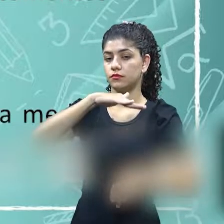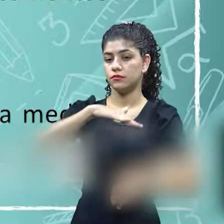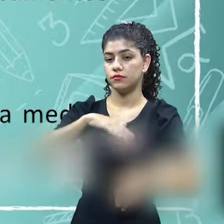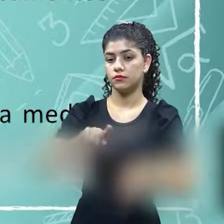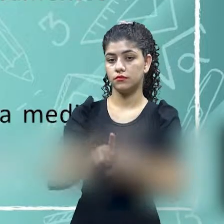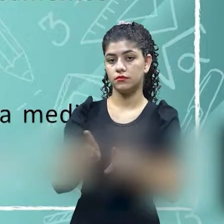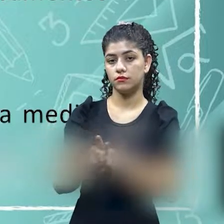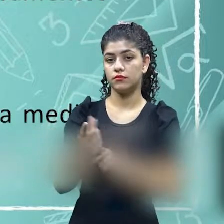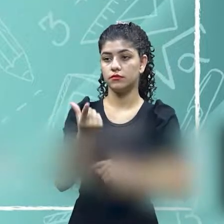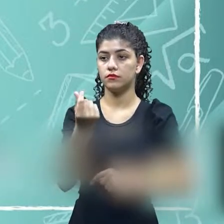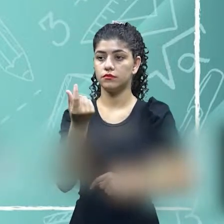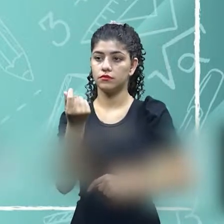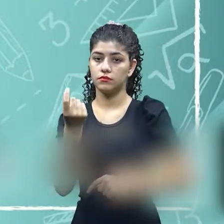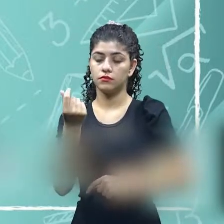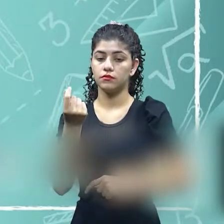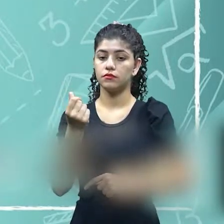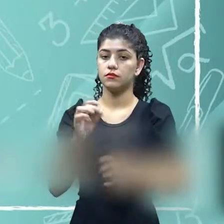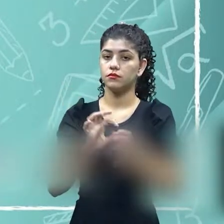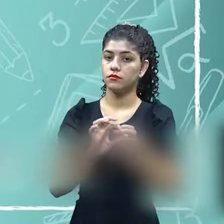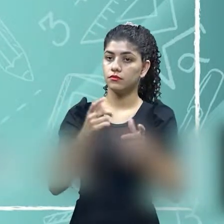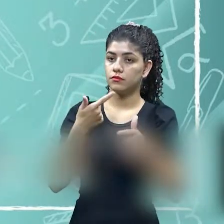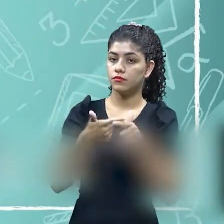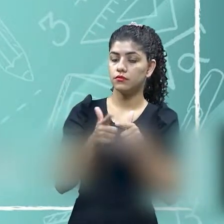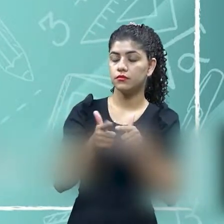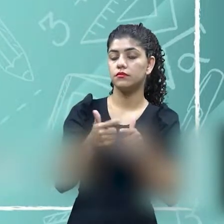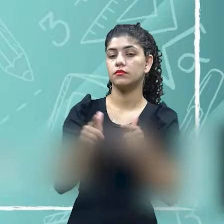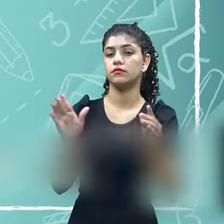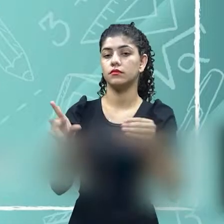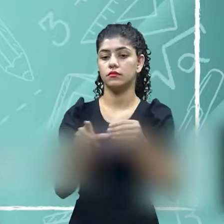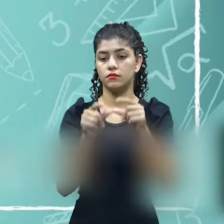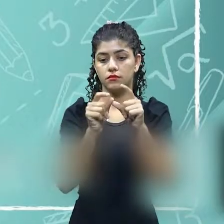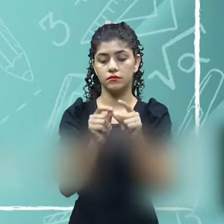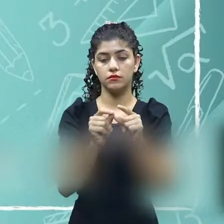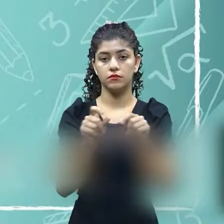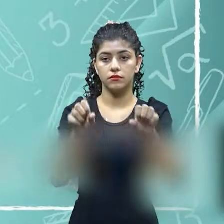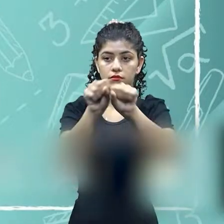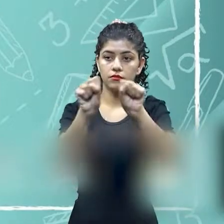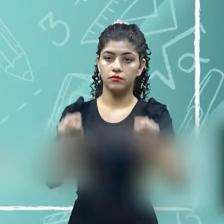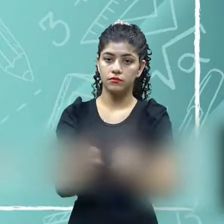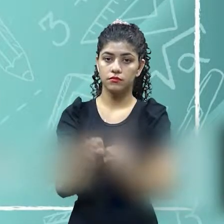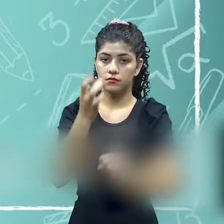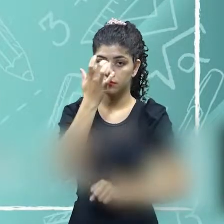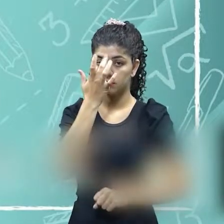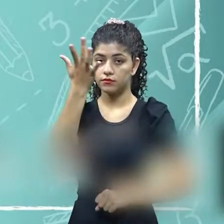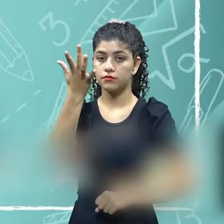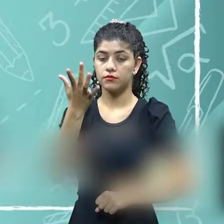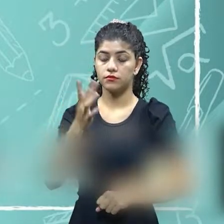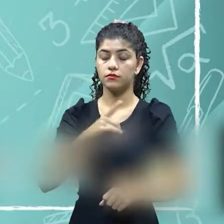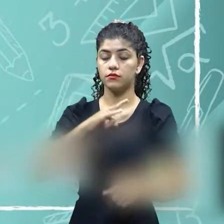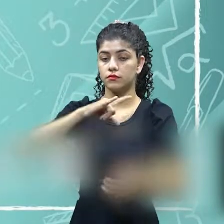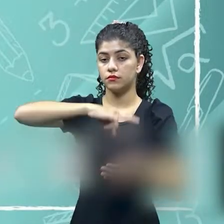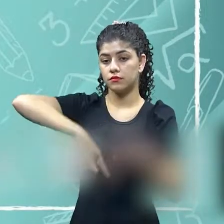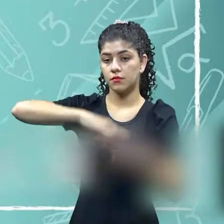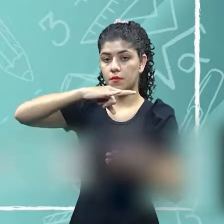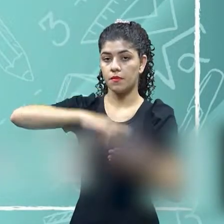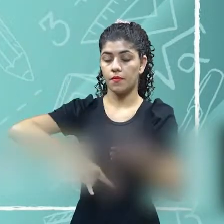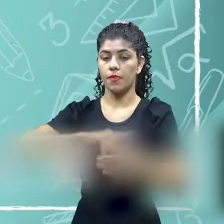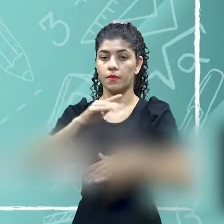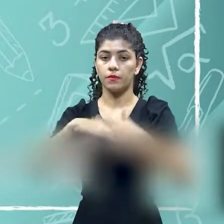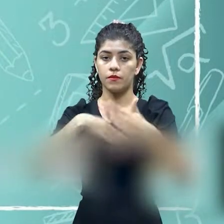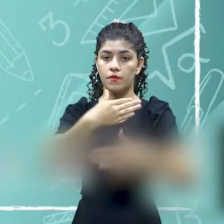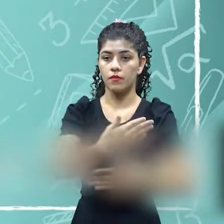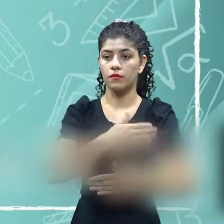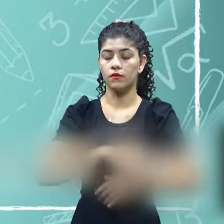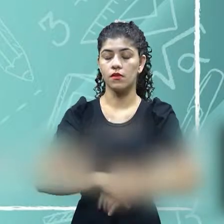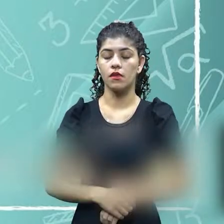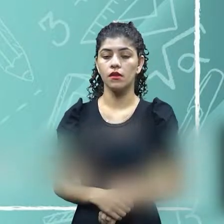o custo da burocracia. Então, como o sistema ele vem para uniformizar e facilitar o fluxo da documentação vinculada ao